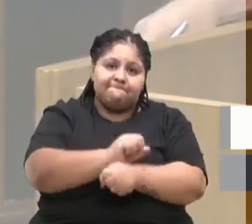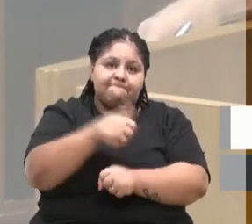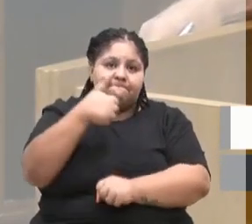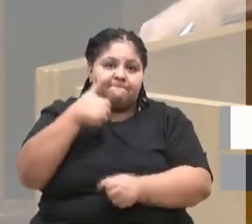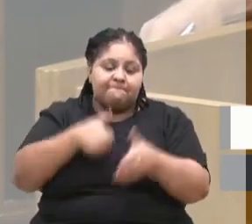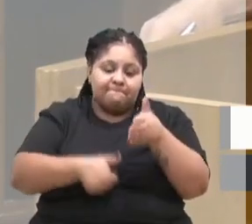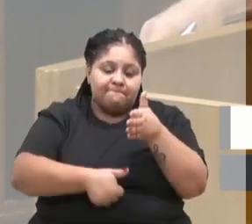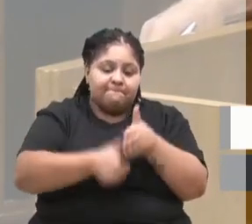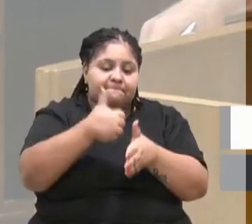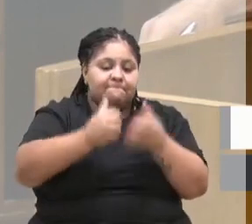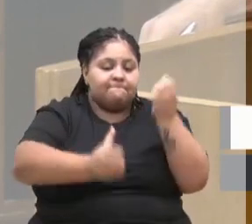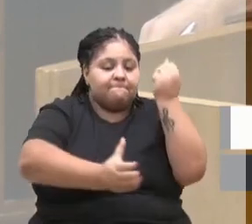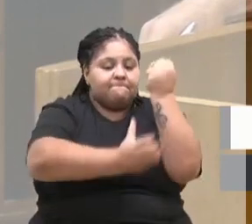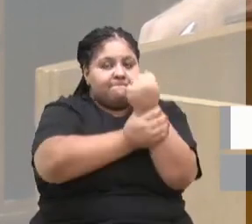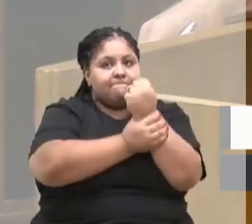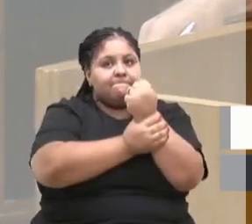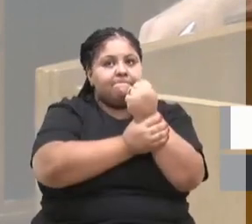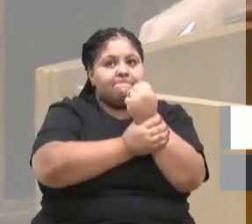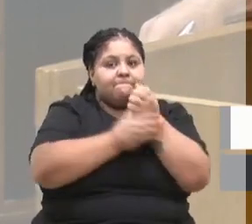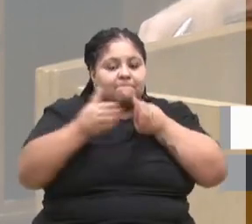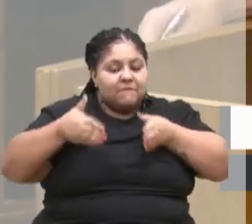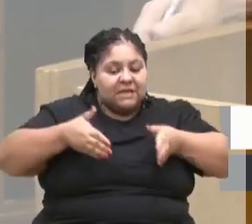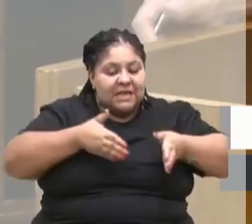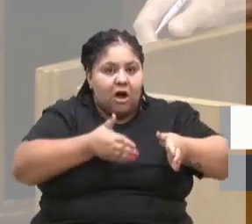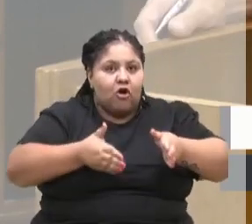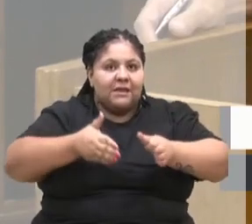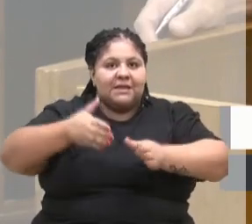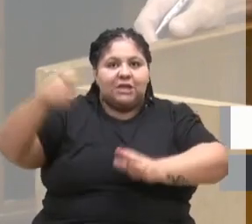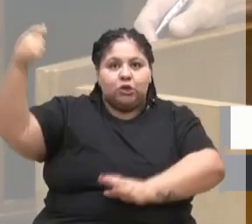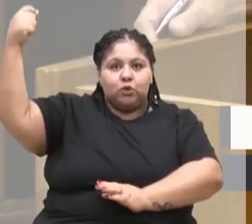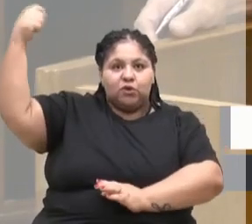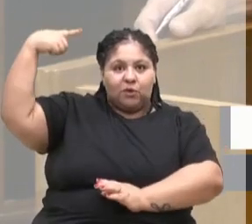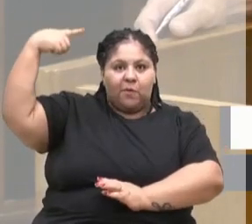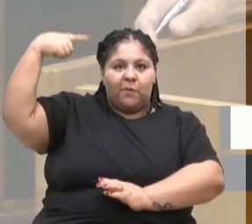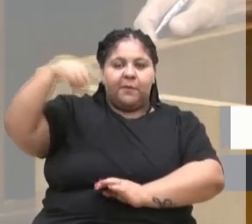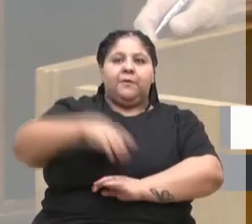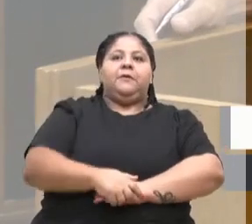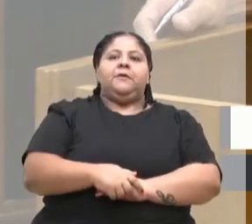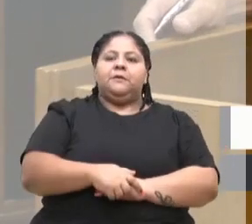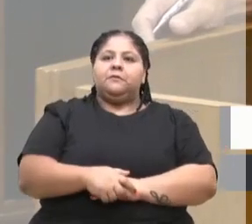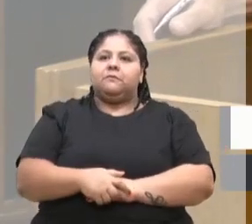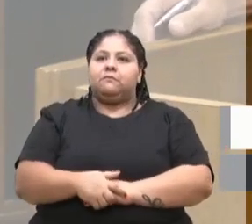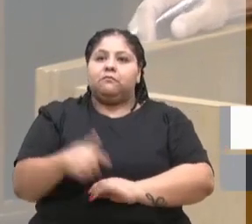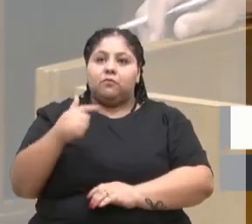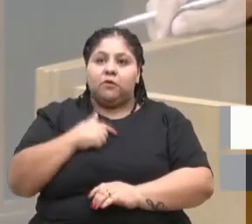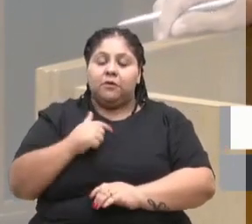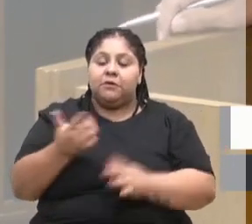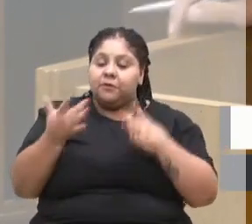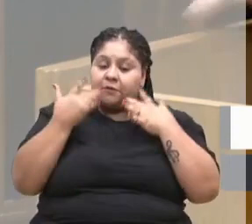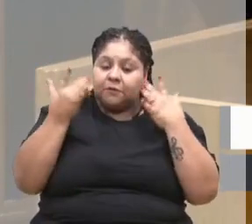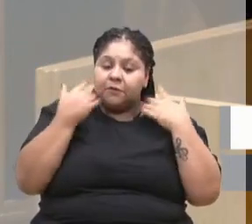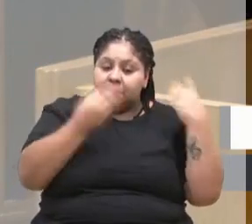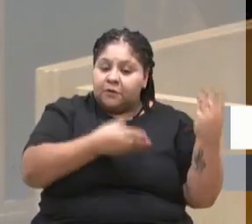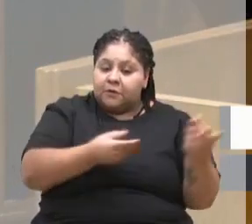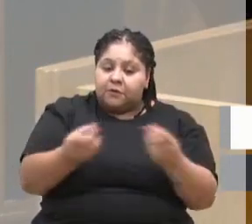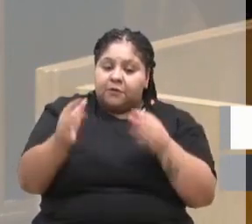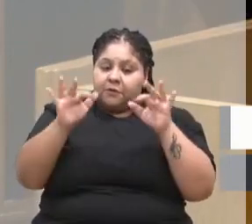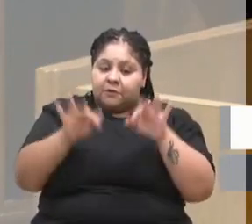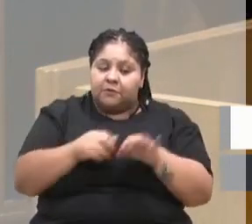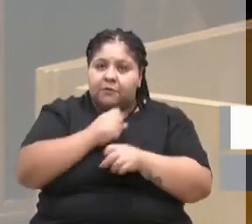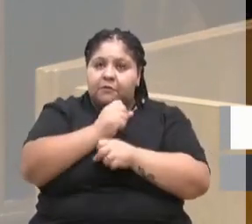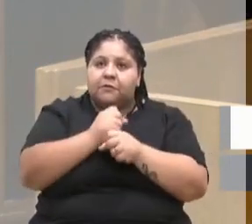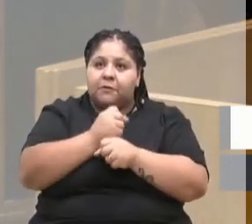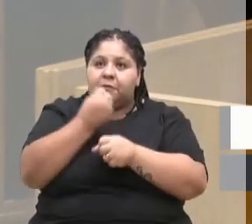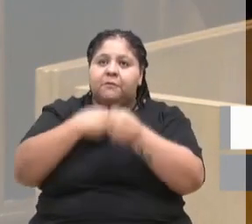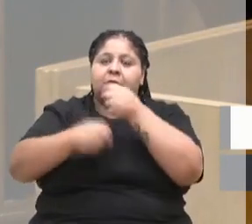nossa segurança na Rota do Sol. Outro assunto que me alegra muito, que no final do ano passado foi